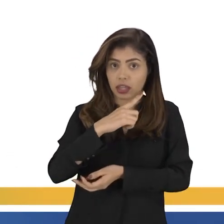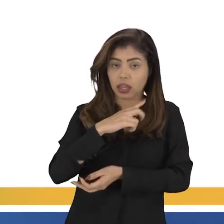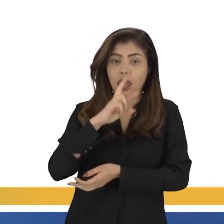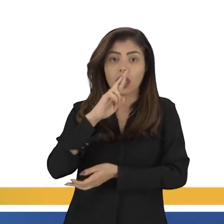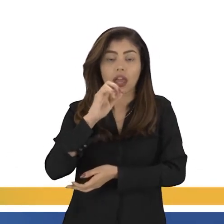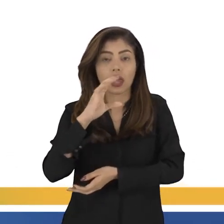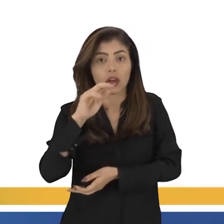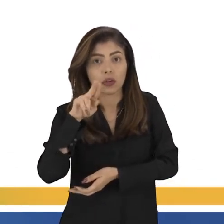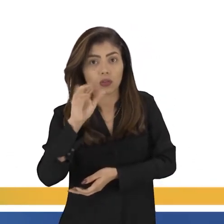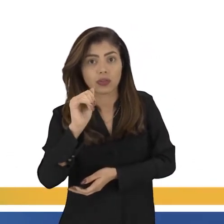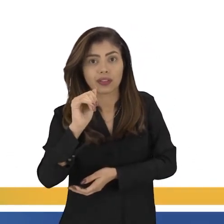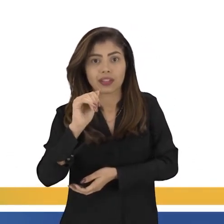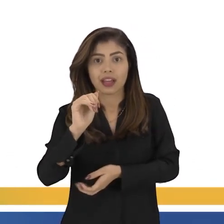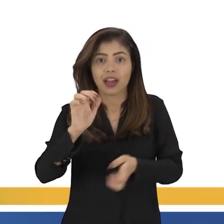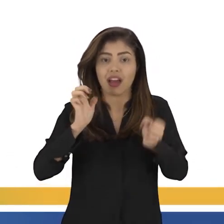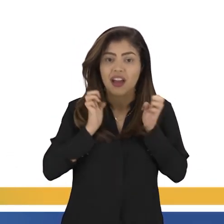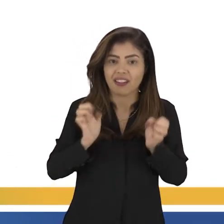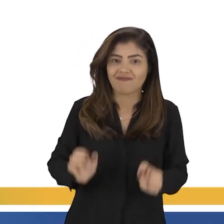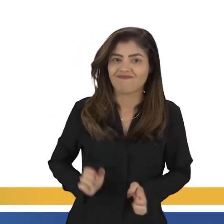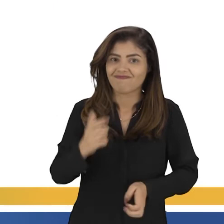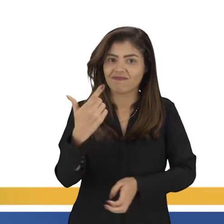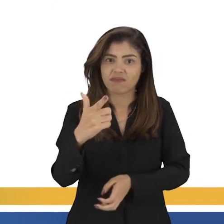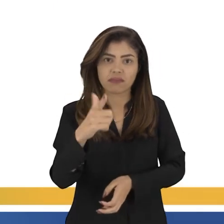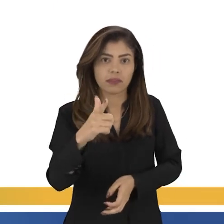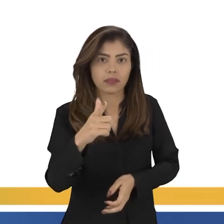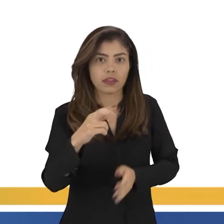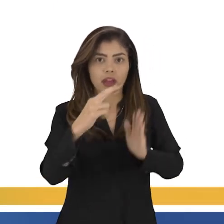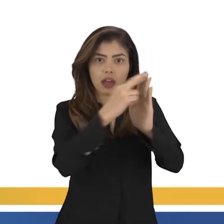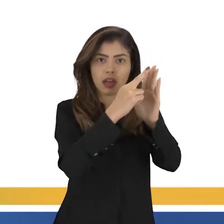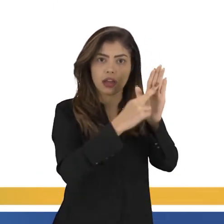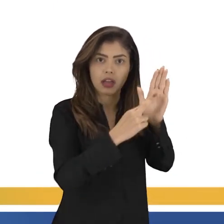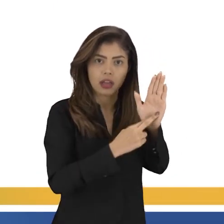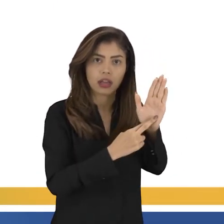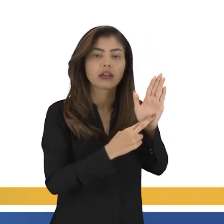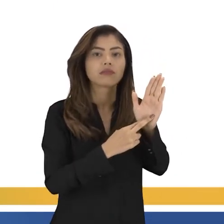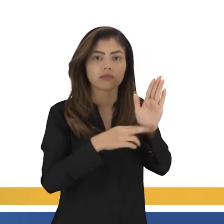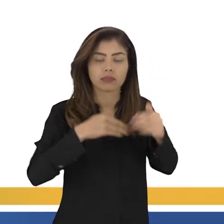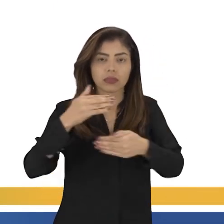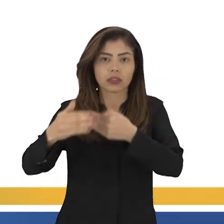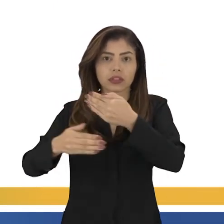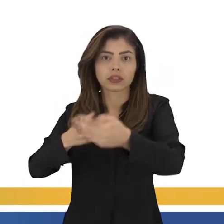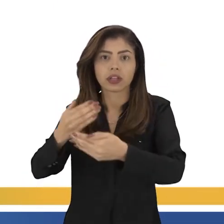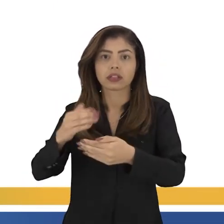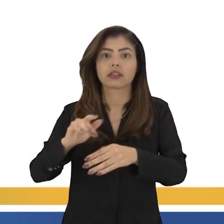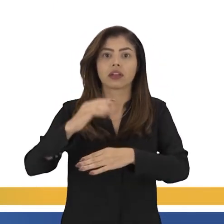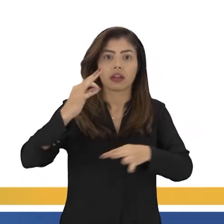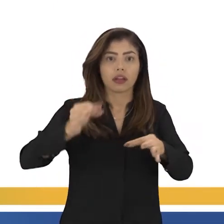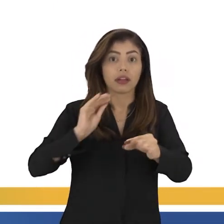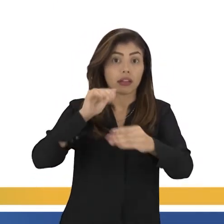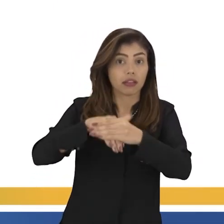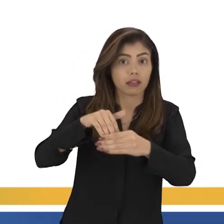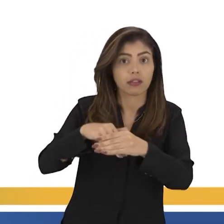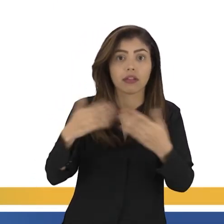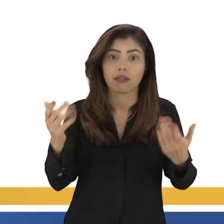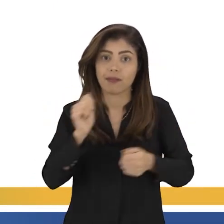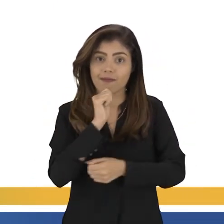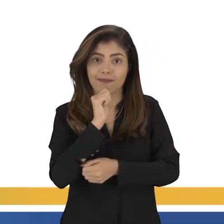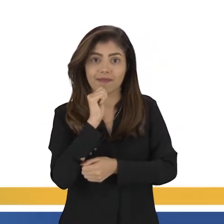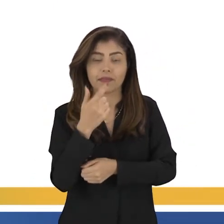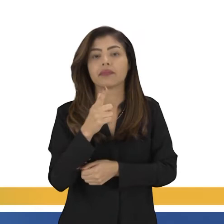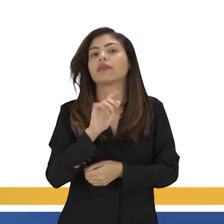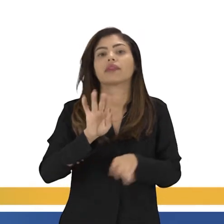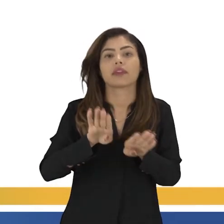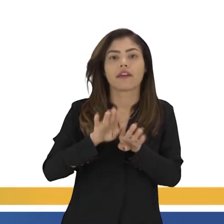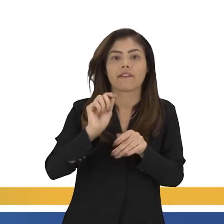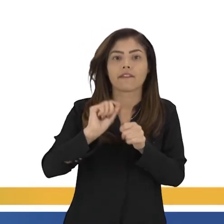utilizaram recursos antiéticos, né, que vai contra a regra que foi estabelecida para um processo eleitoral justo, de que teria